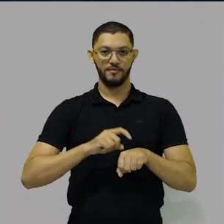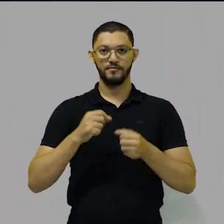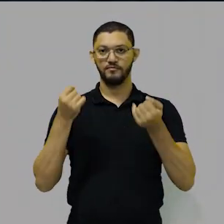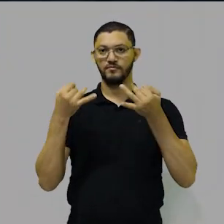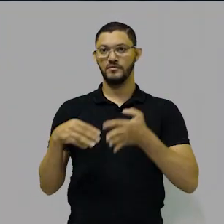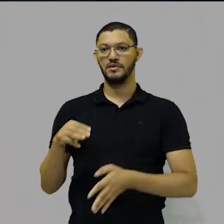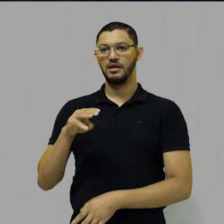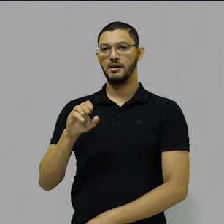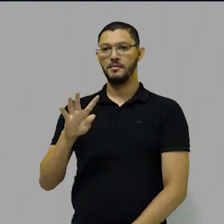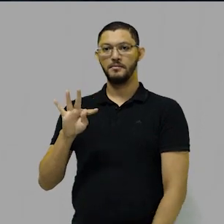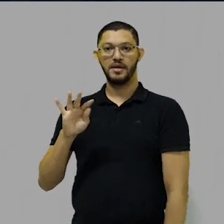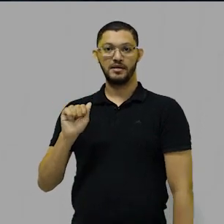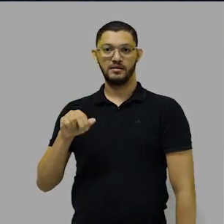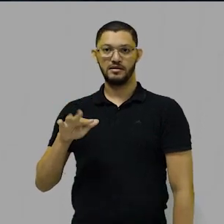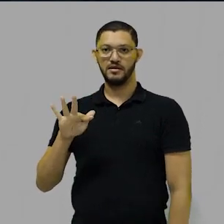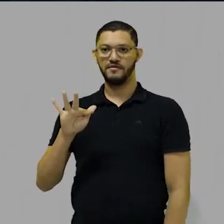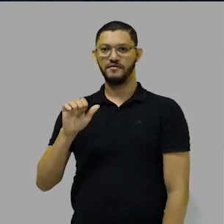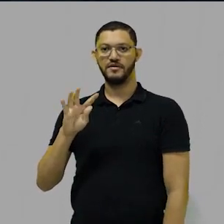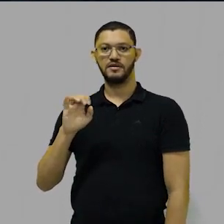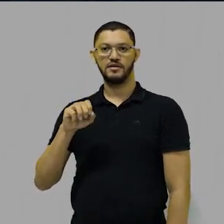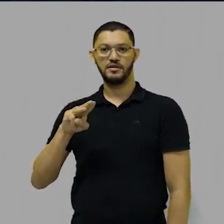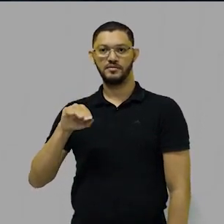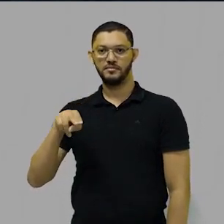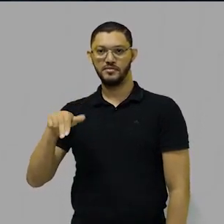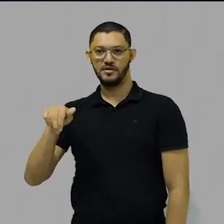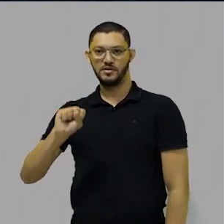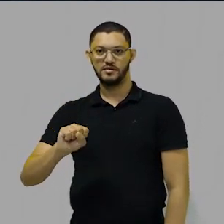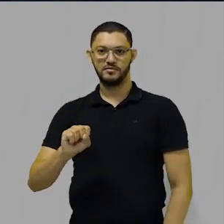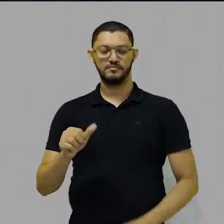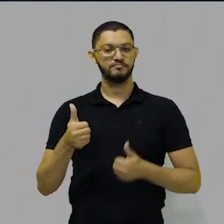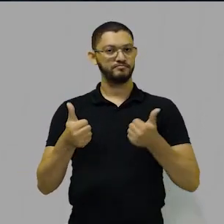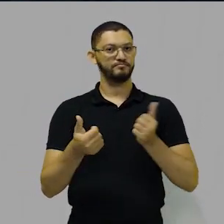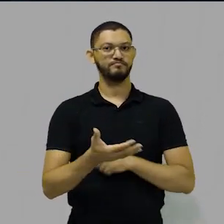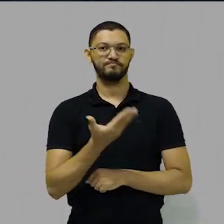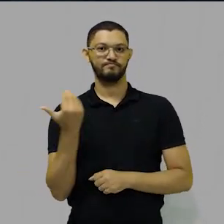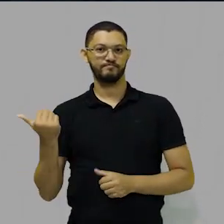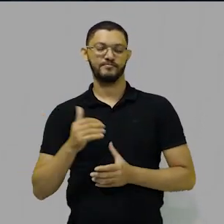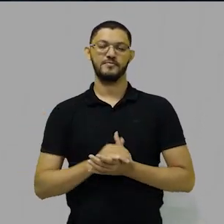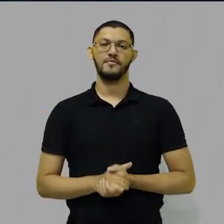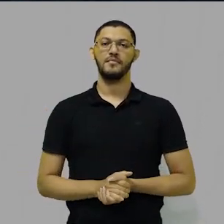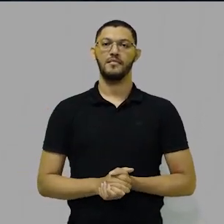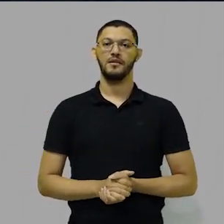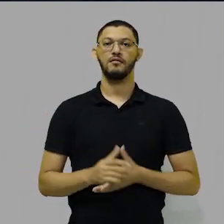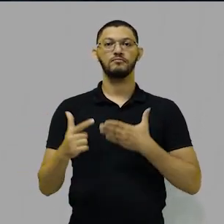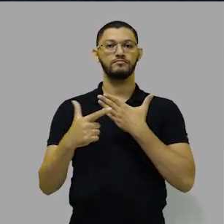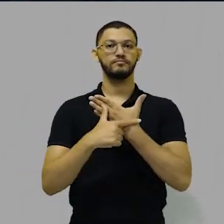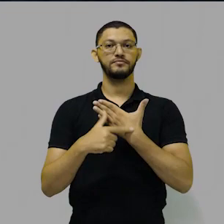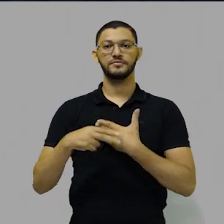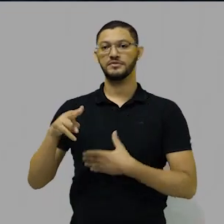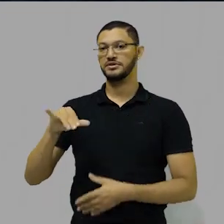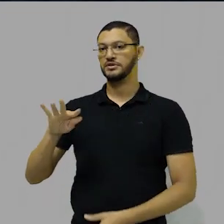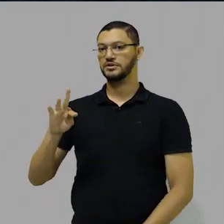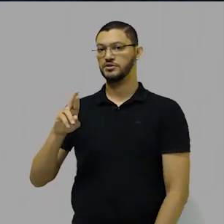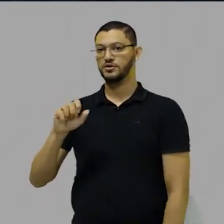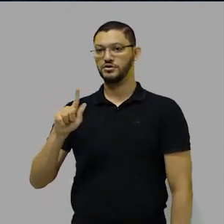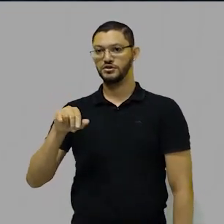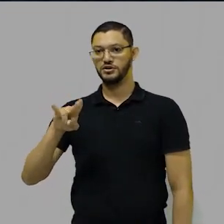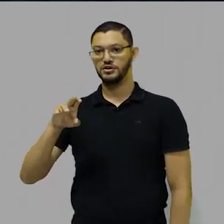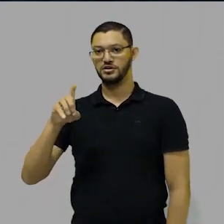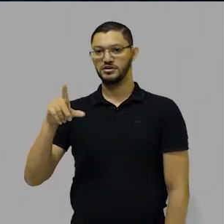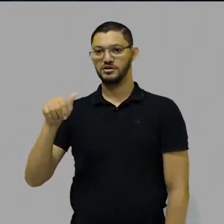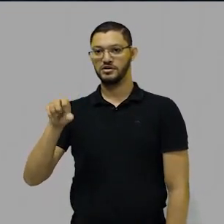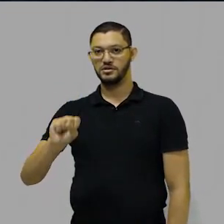das metanfetaminas. Tudo bem? Acompanhe, por favor. Então, funções nitrogenadas. Olha só,